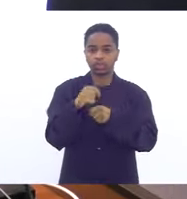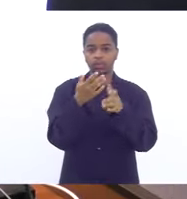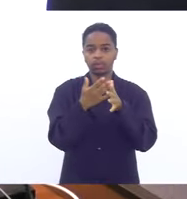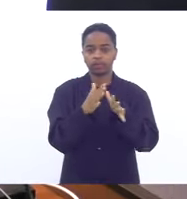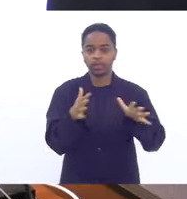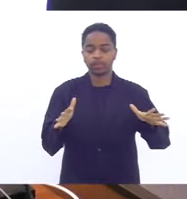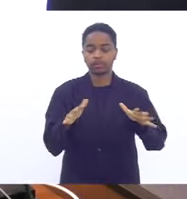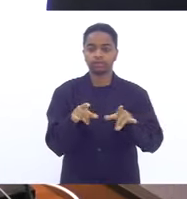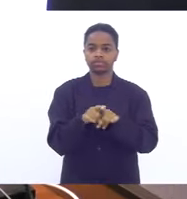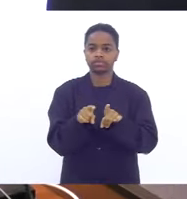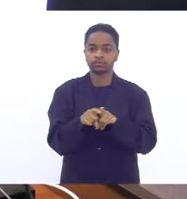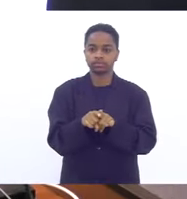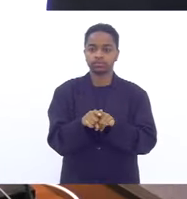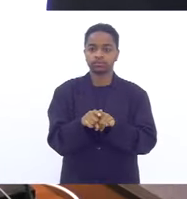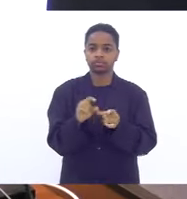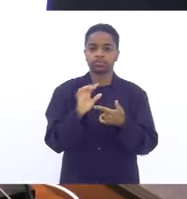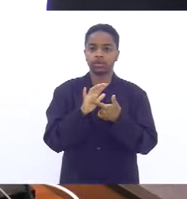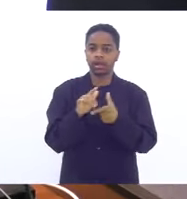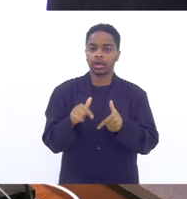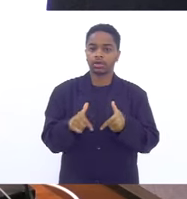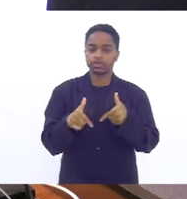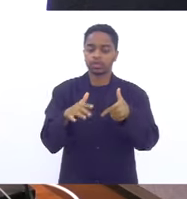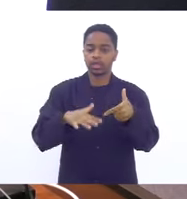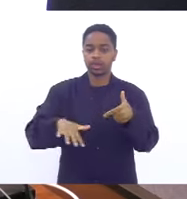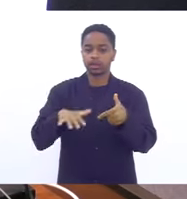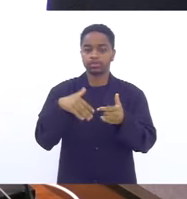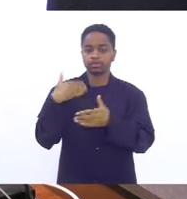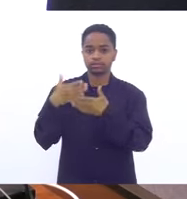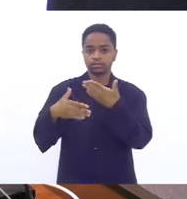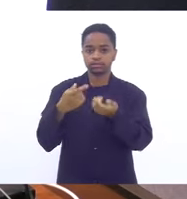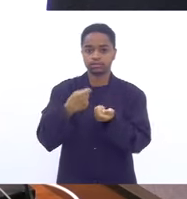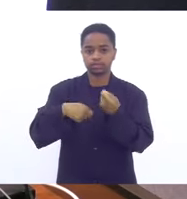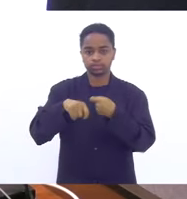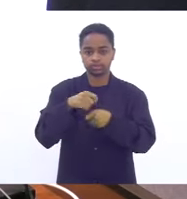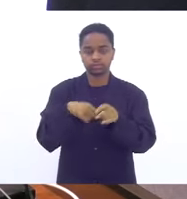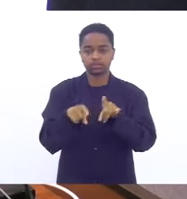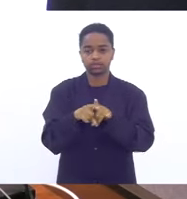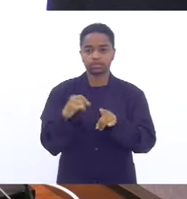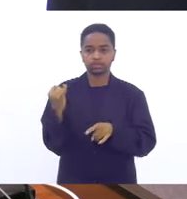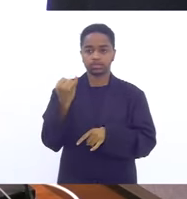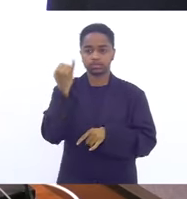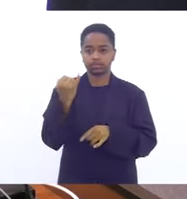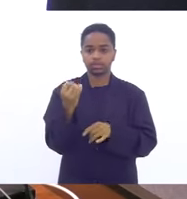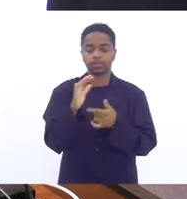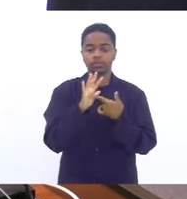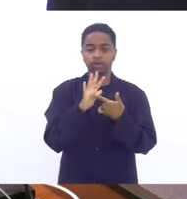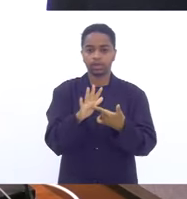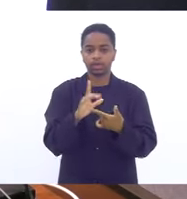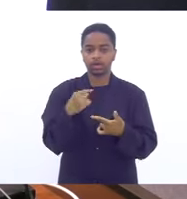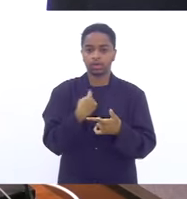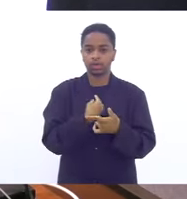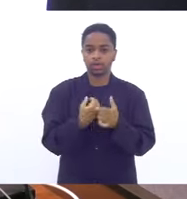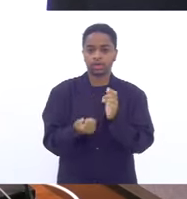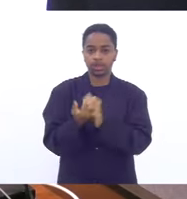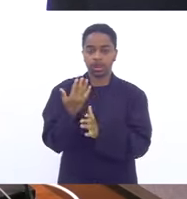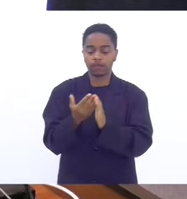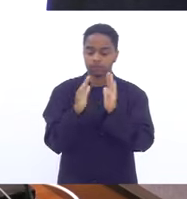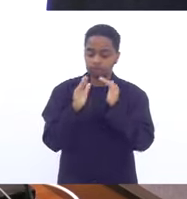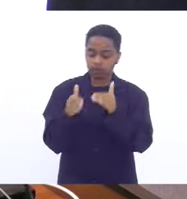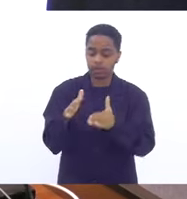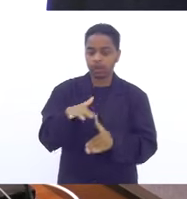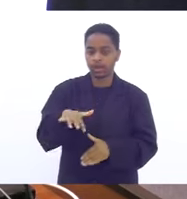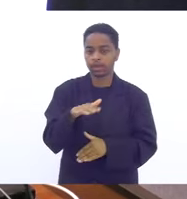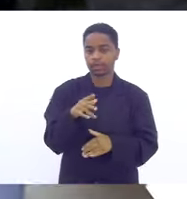dividindo as ações da área de desenvolvimento econômico. É importante registrar que essa secretaria foi criada muito com foco na área do petróleo, gás,